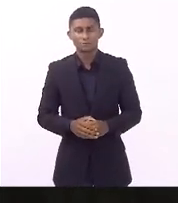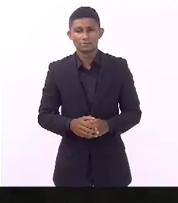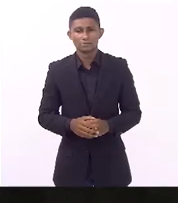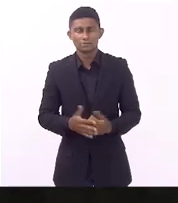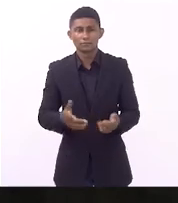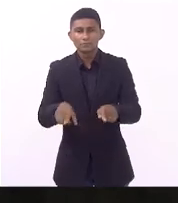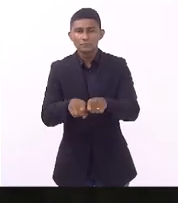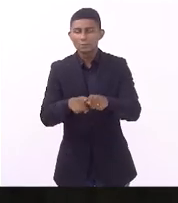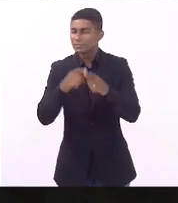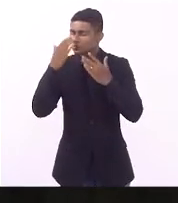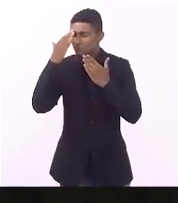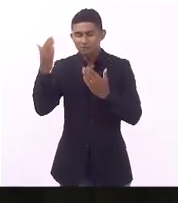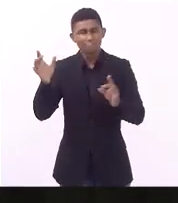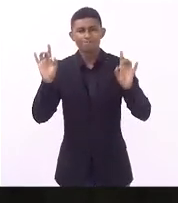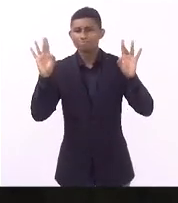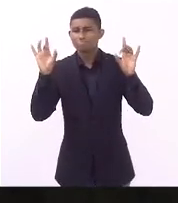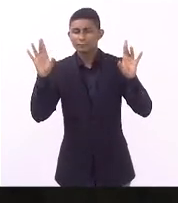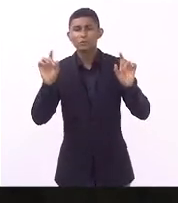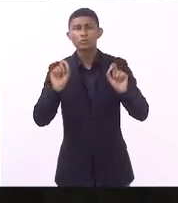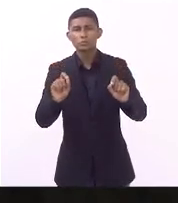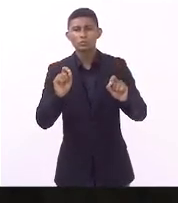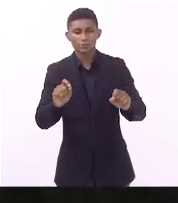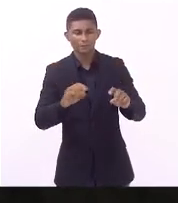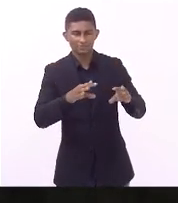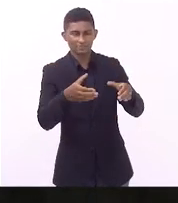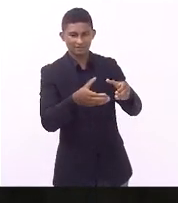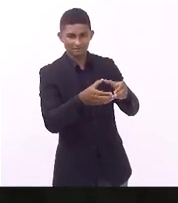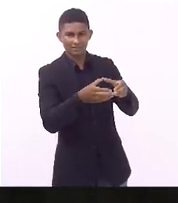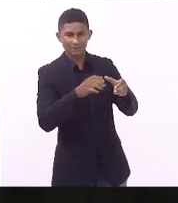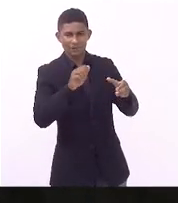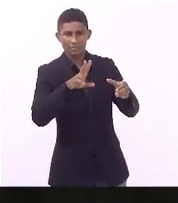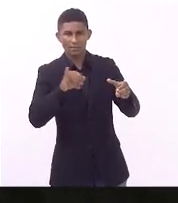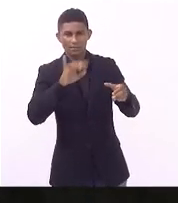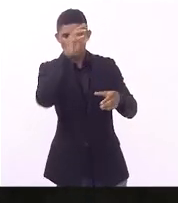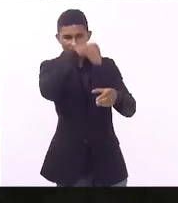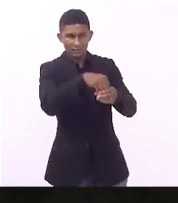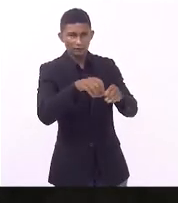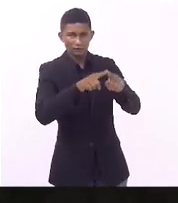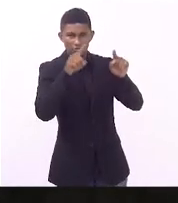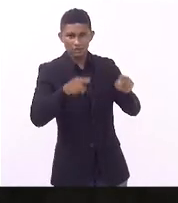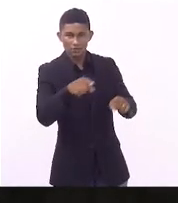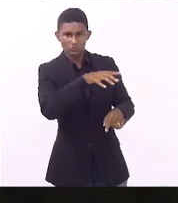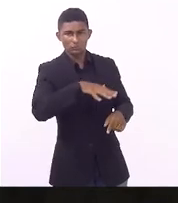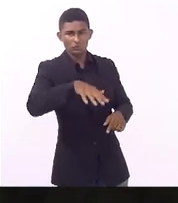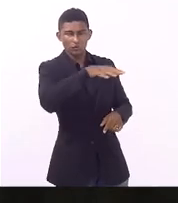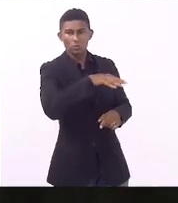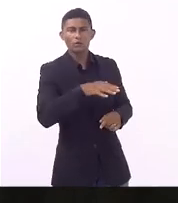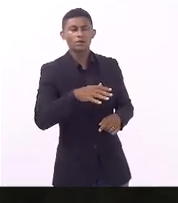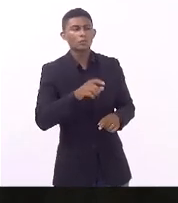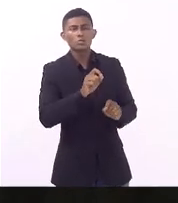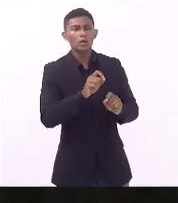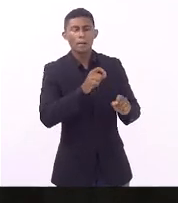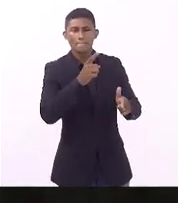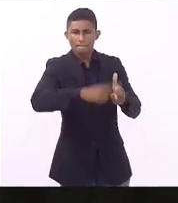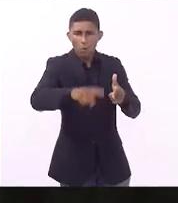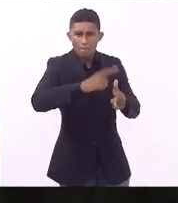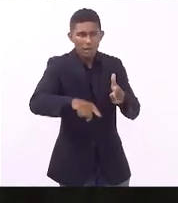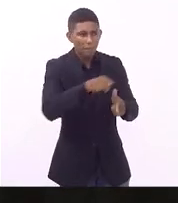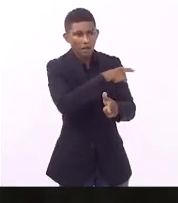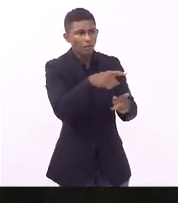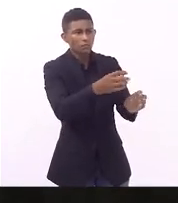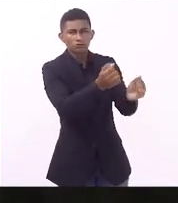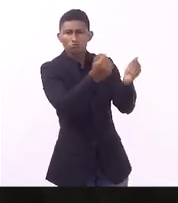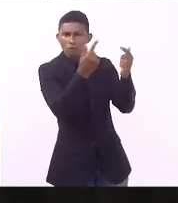Um agradecimento muito especial aos funcionários da ABI, que compartilharam com a diretoria todos os nossos problemas, principalmente no início da gestão,